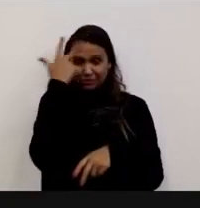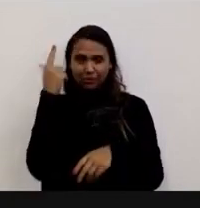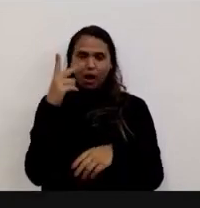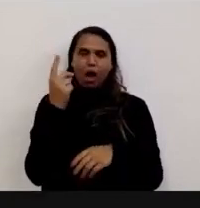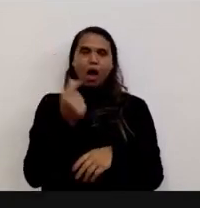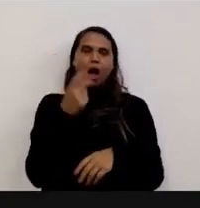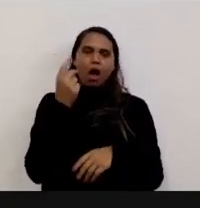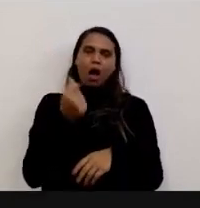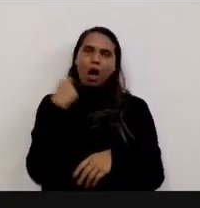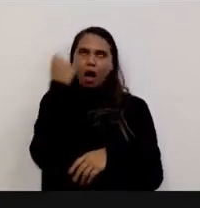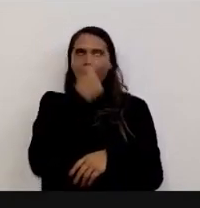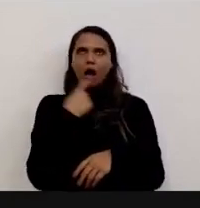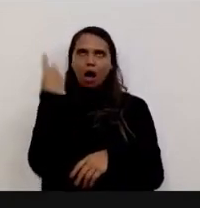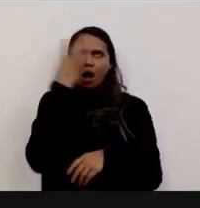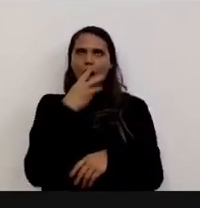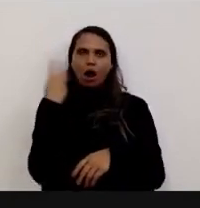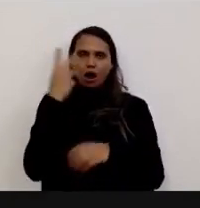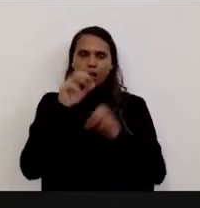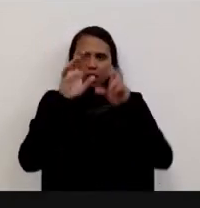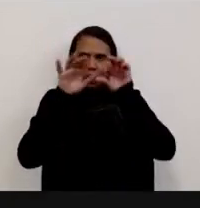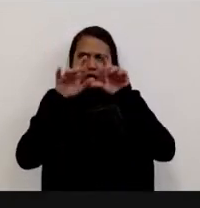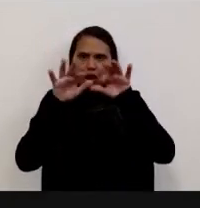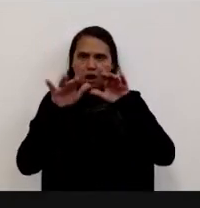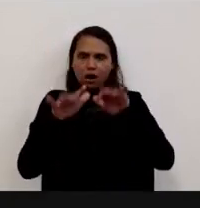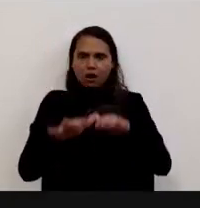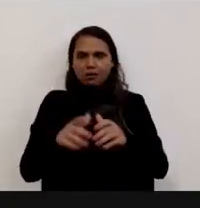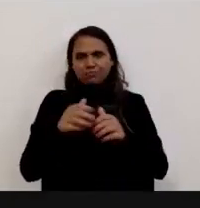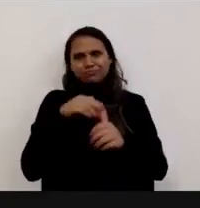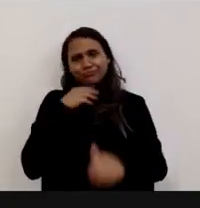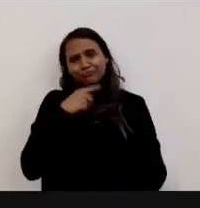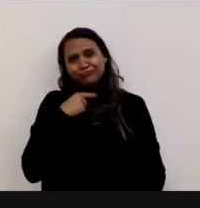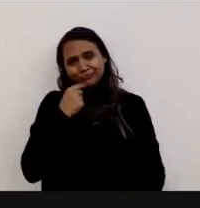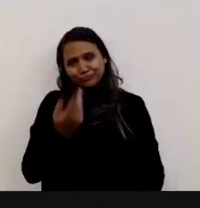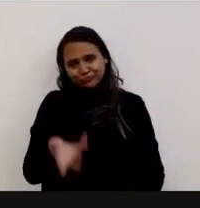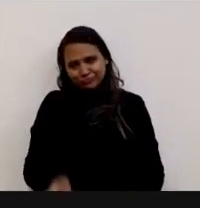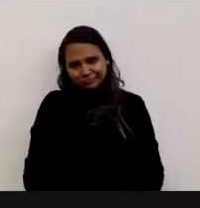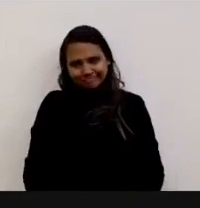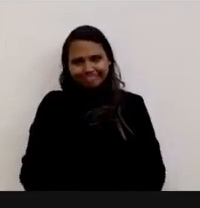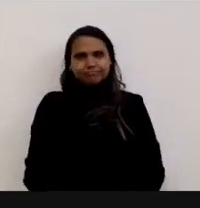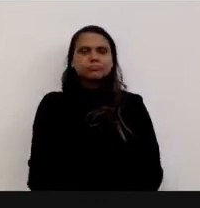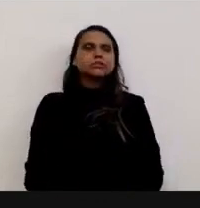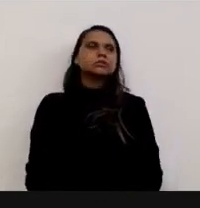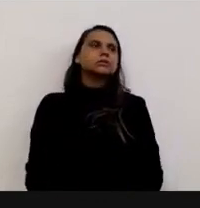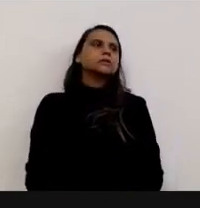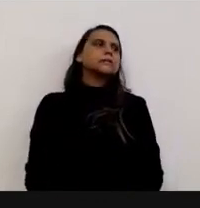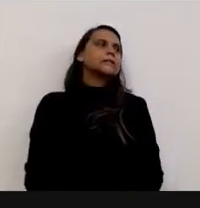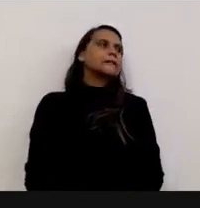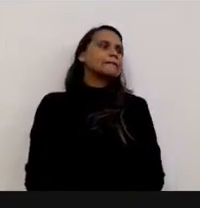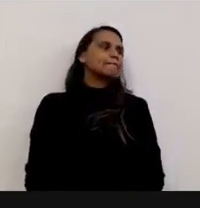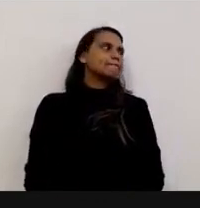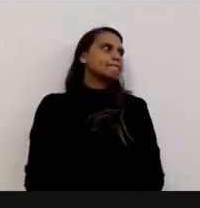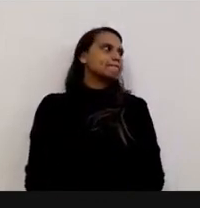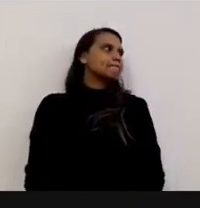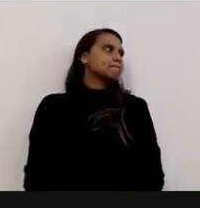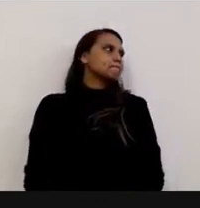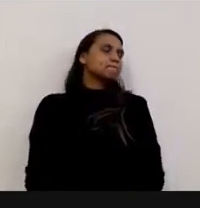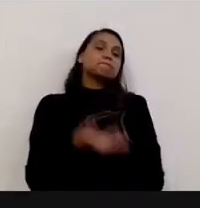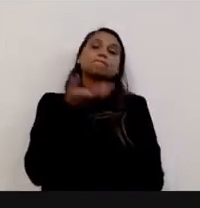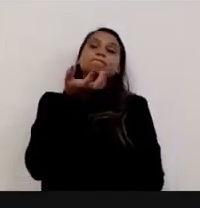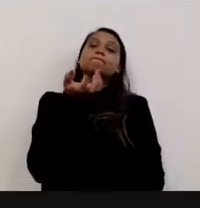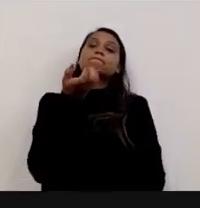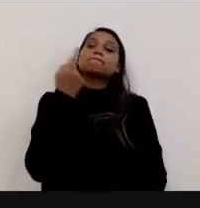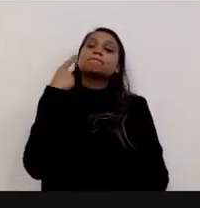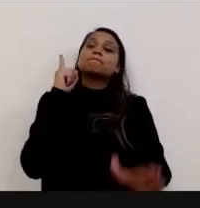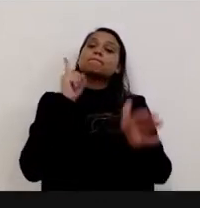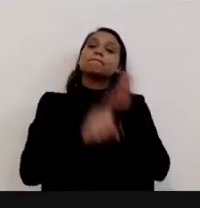e horas e horas digitando desnecessariamente. Legal, muito bom. E eu queria fazer uma pergunta